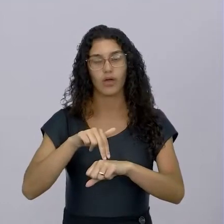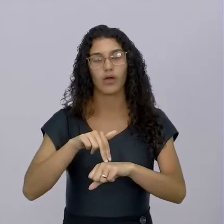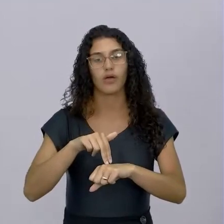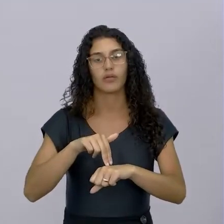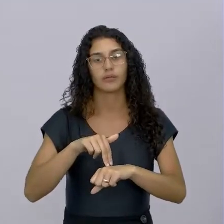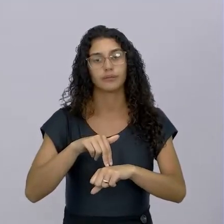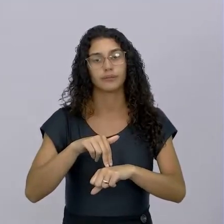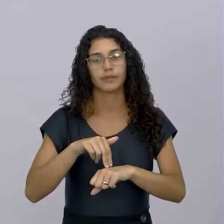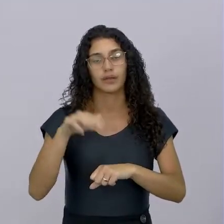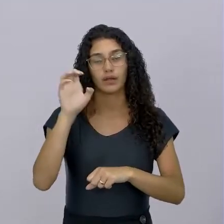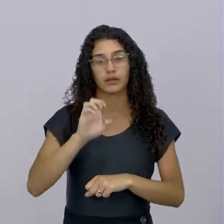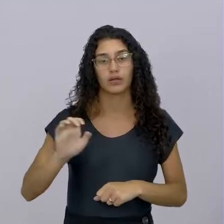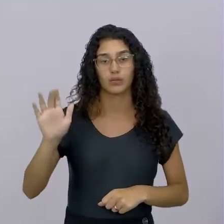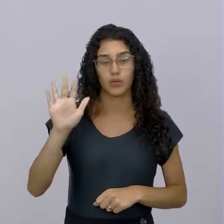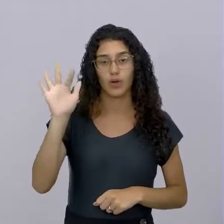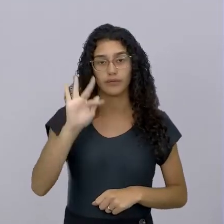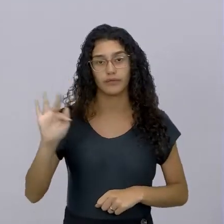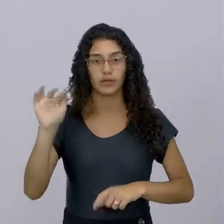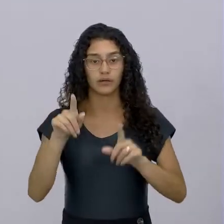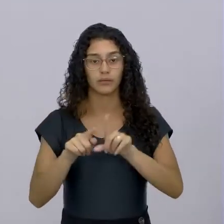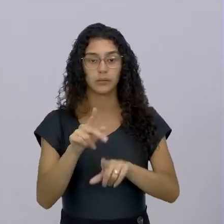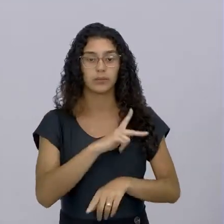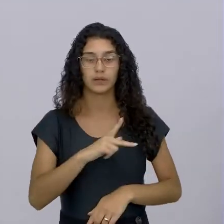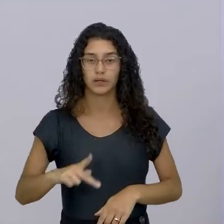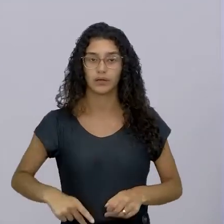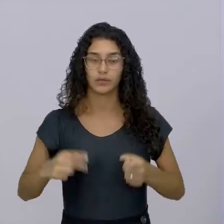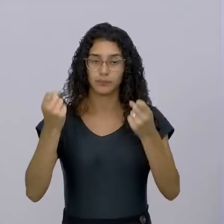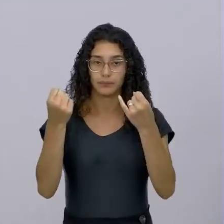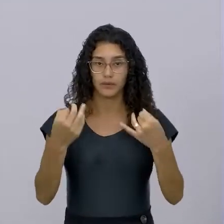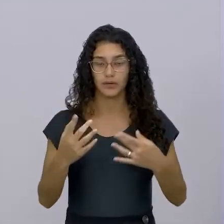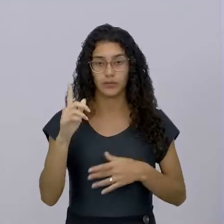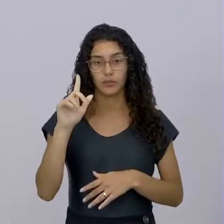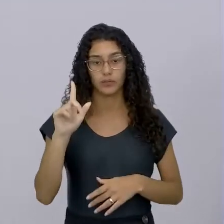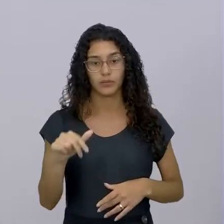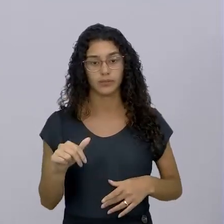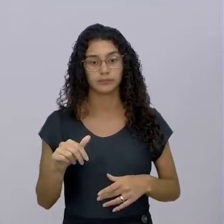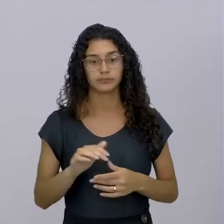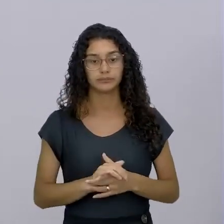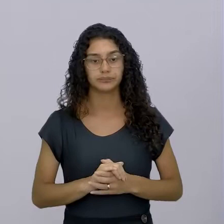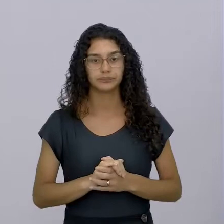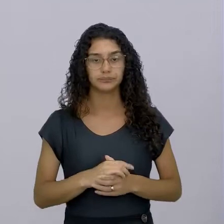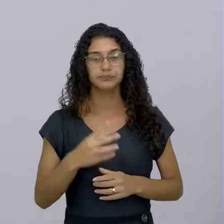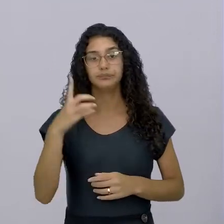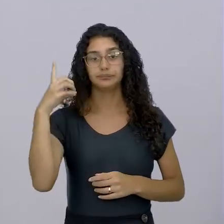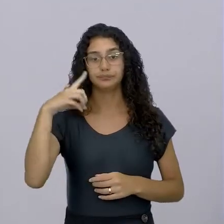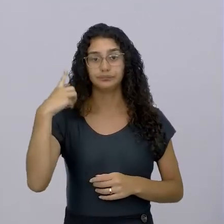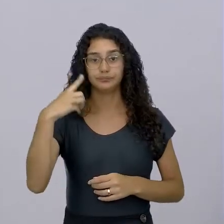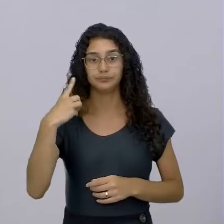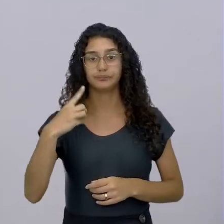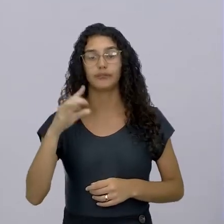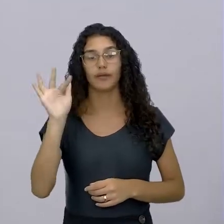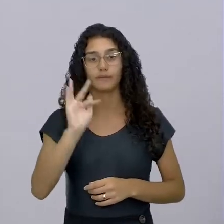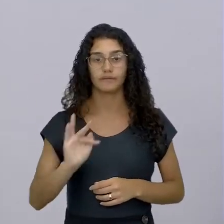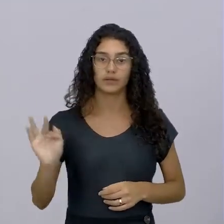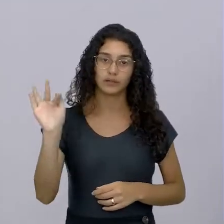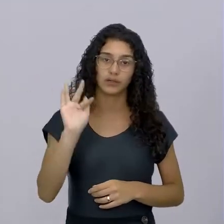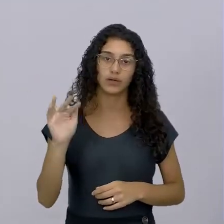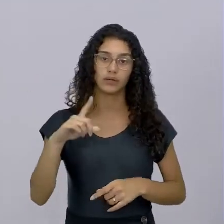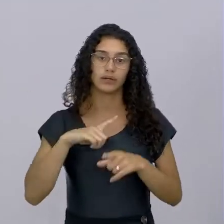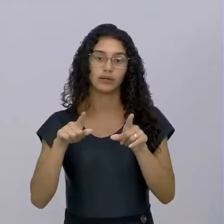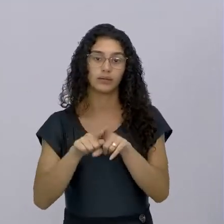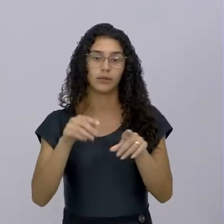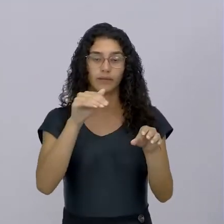presidente. Mas então, o que eu estou dizendo é que então os deputados federais, no caso,